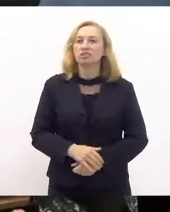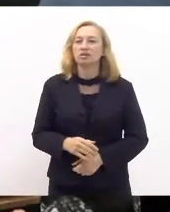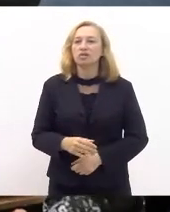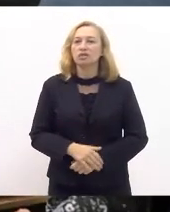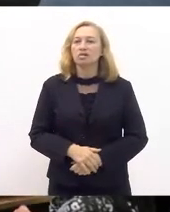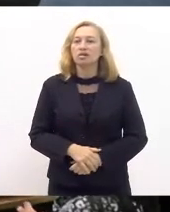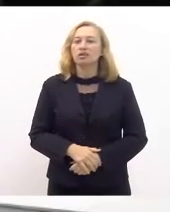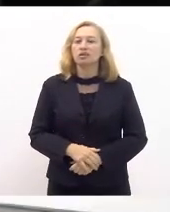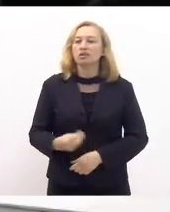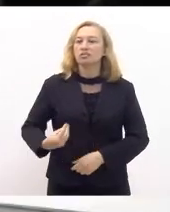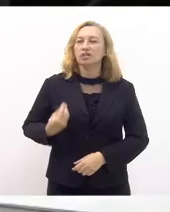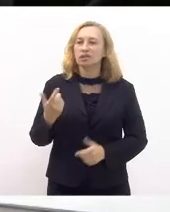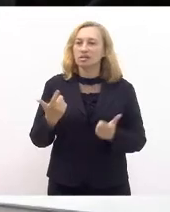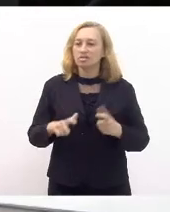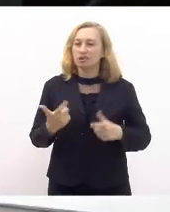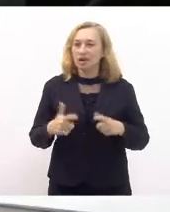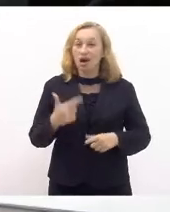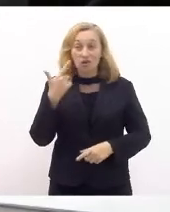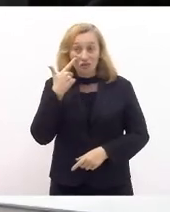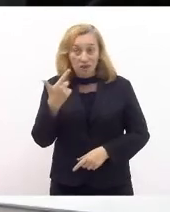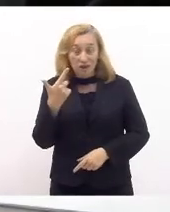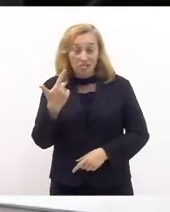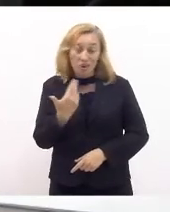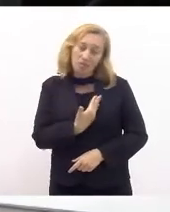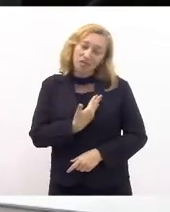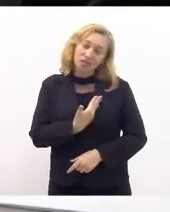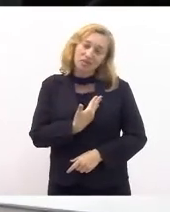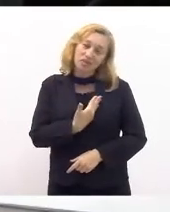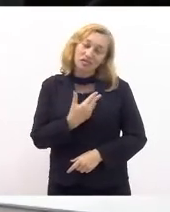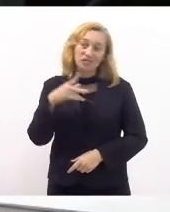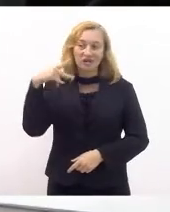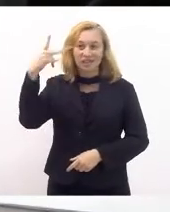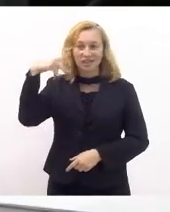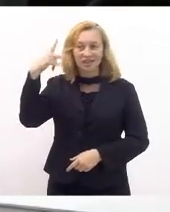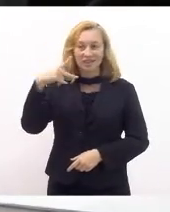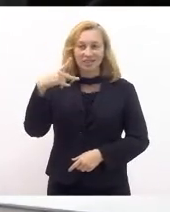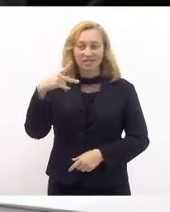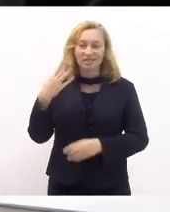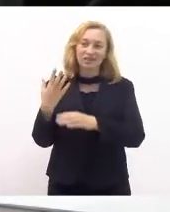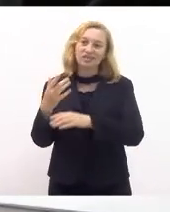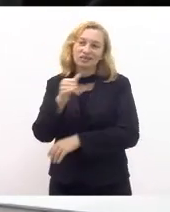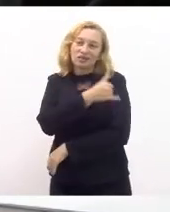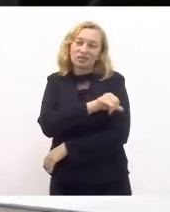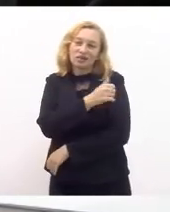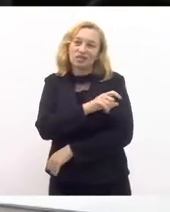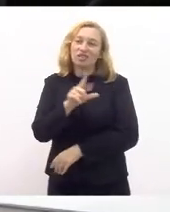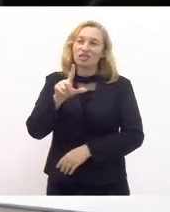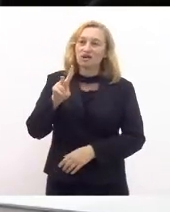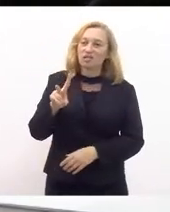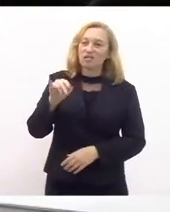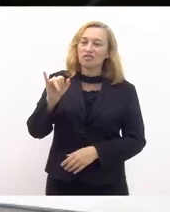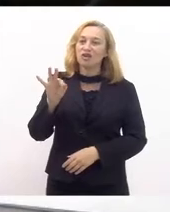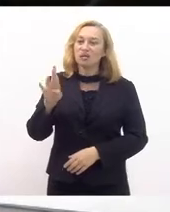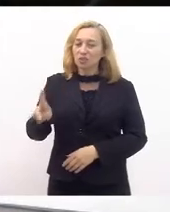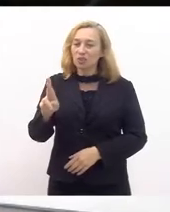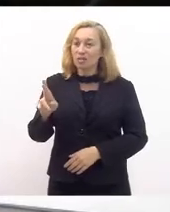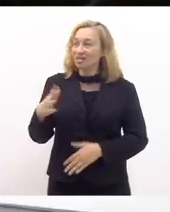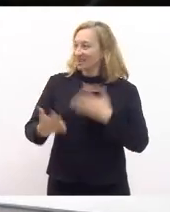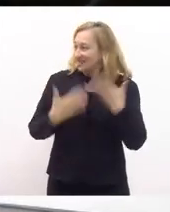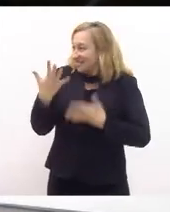ao público. Acabei de ver aqui o meu amigo vereador do Rio de Janeiro, Vitor Hugo, também. É sempre um